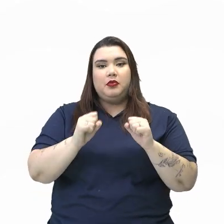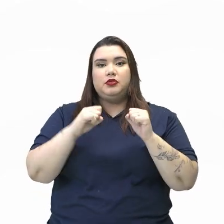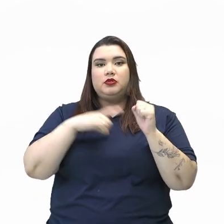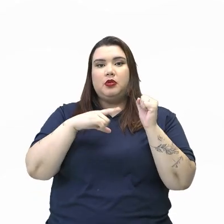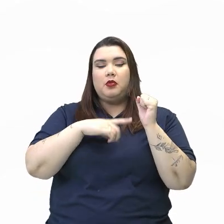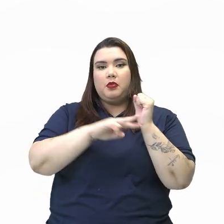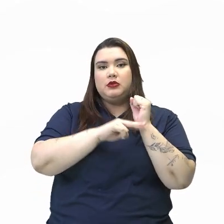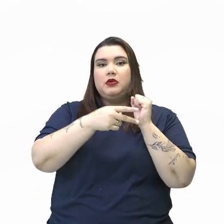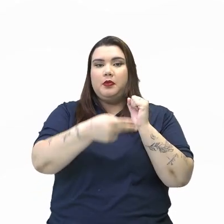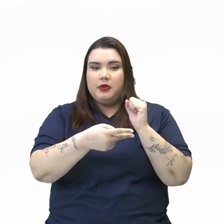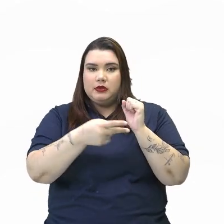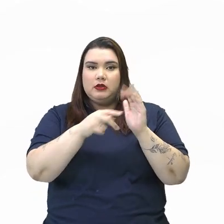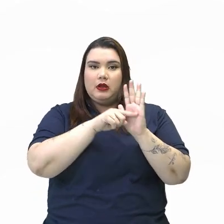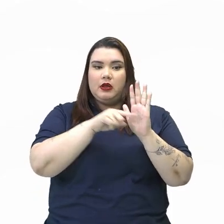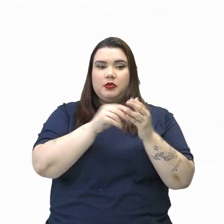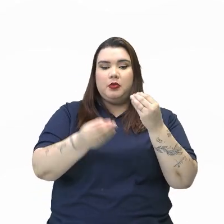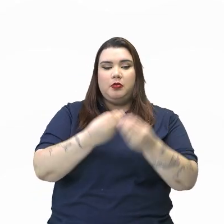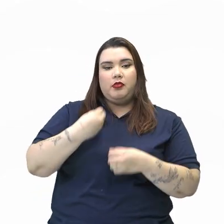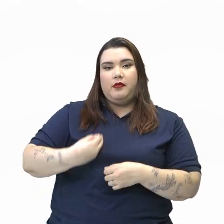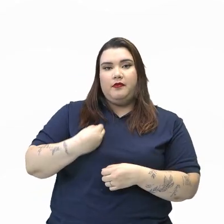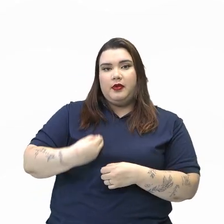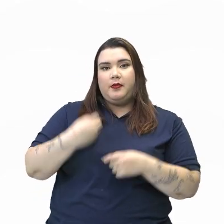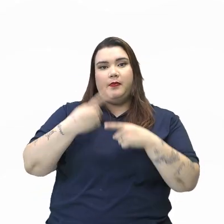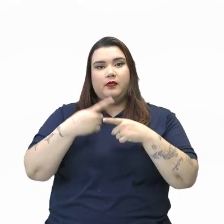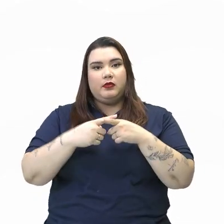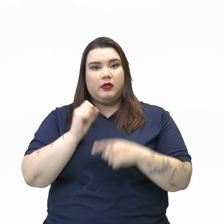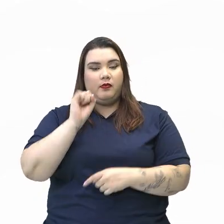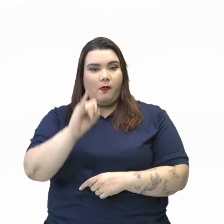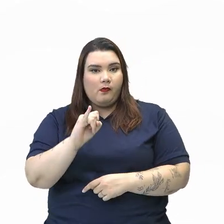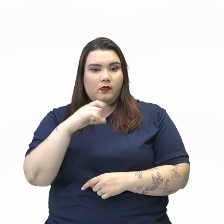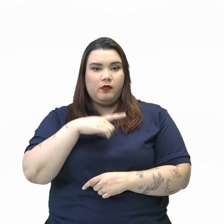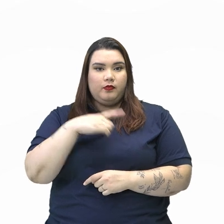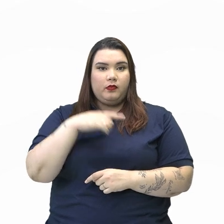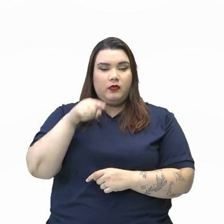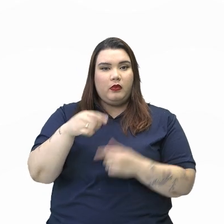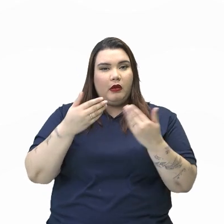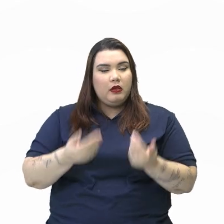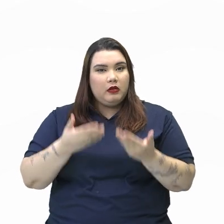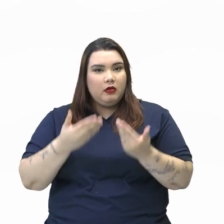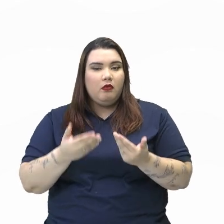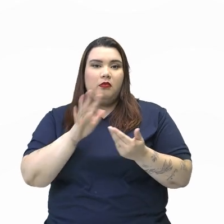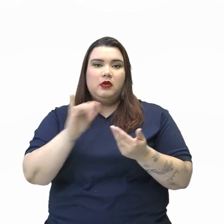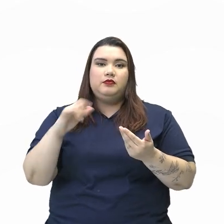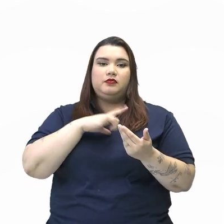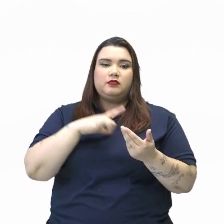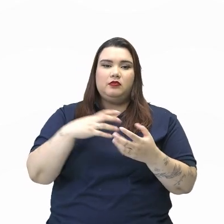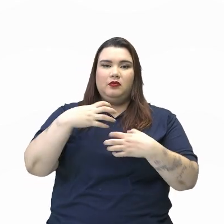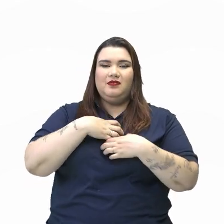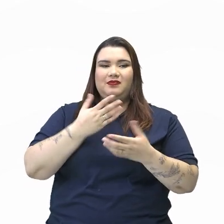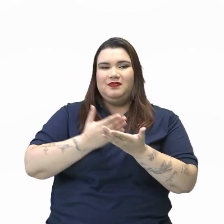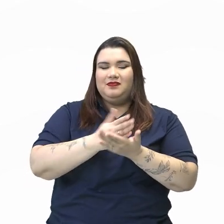impacto significativo na qualidade de vida, porque, mesmo que ela seja leve, ela vai trazer aqueles sintomas